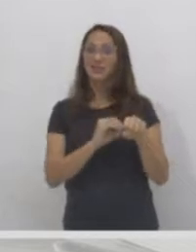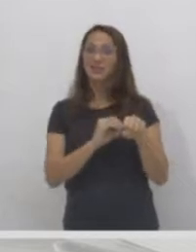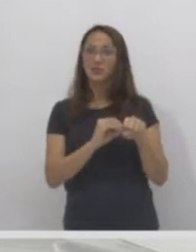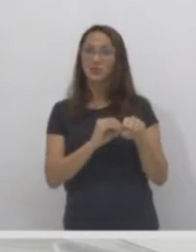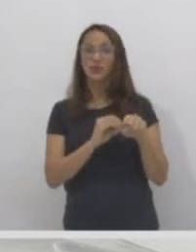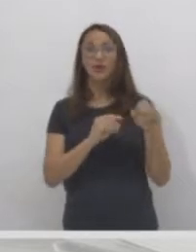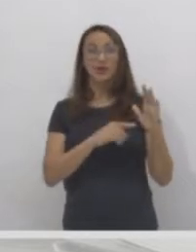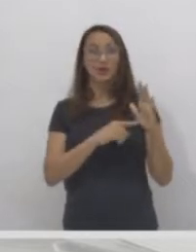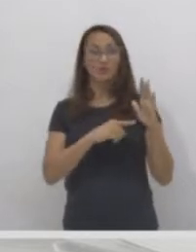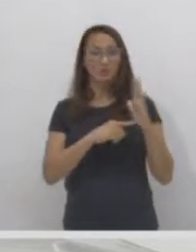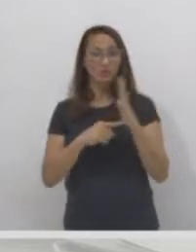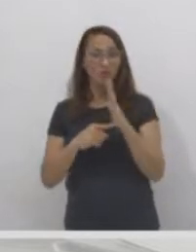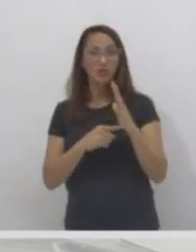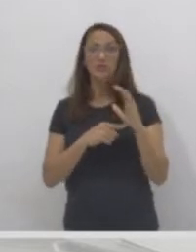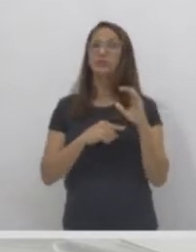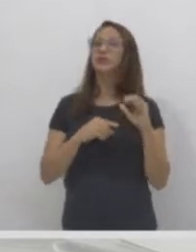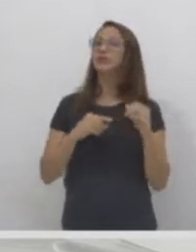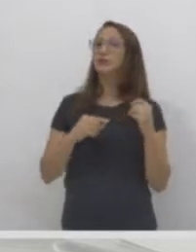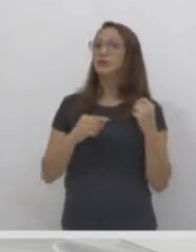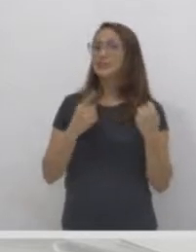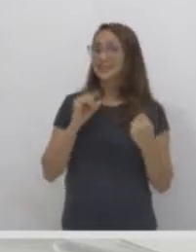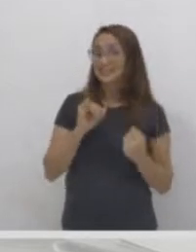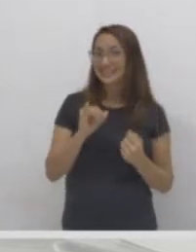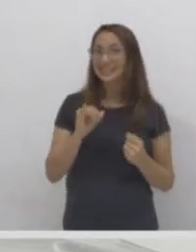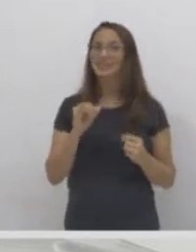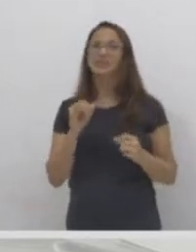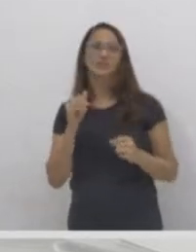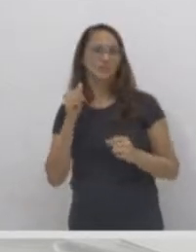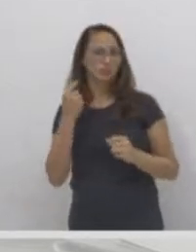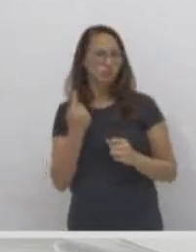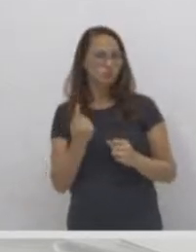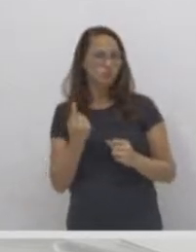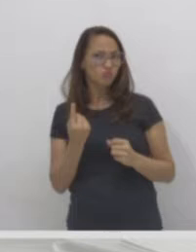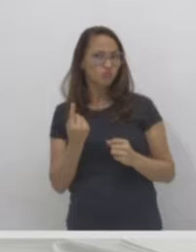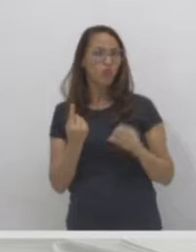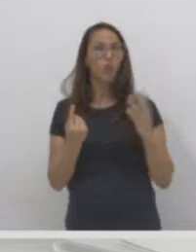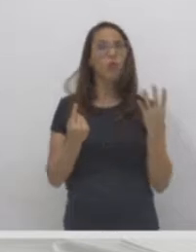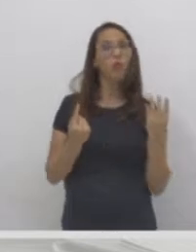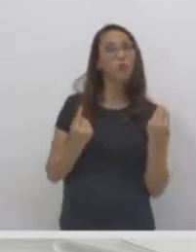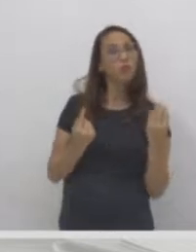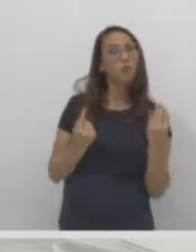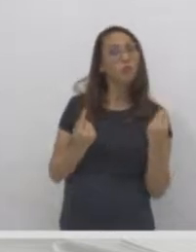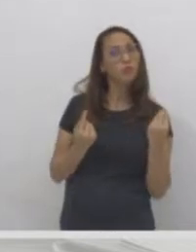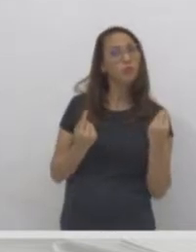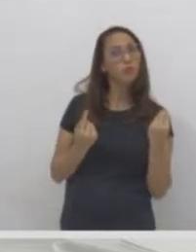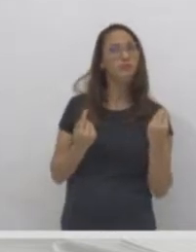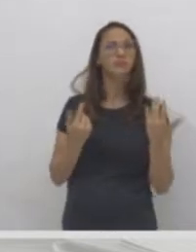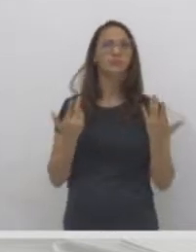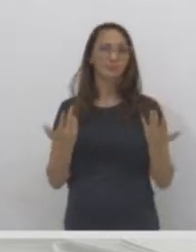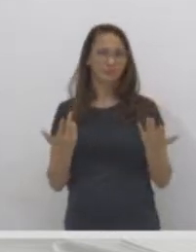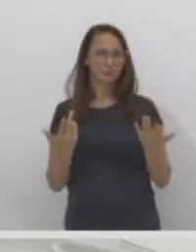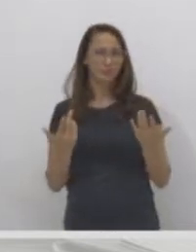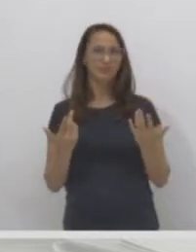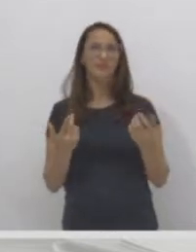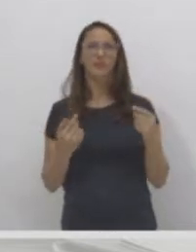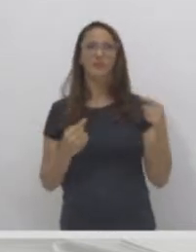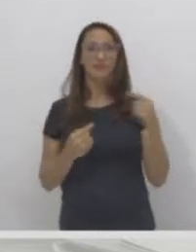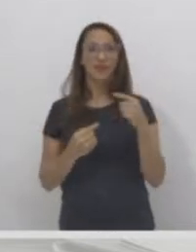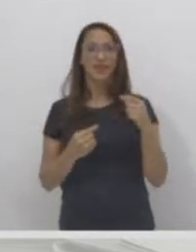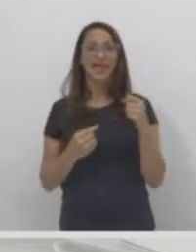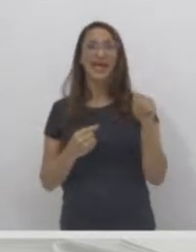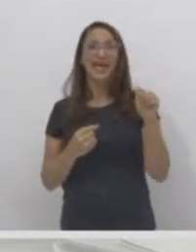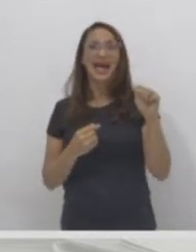plural. Olha, as cadeiras plásticas são mais cadeiras, então não é uma cadeira só. As